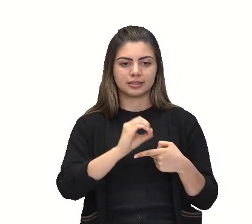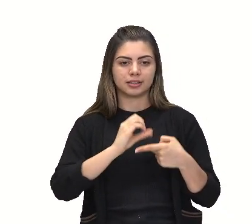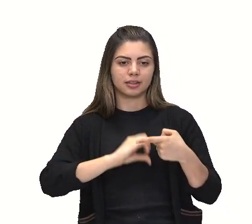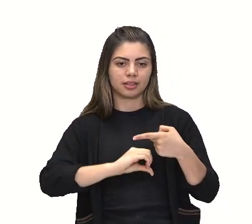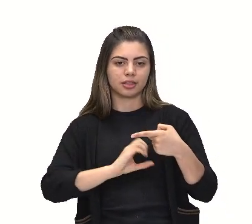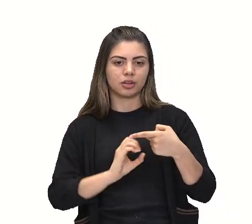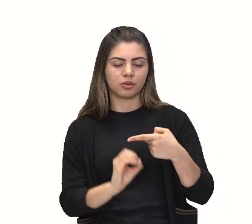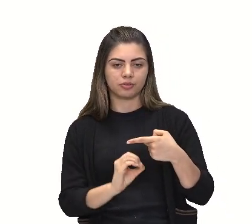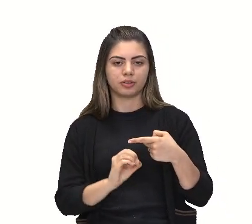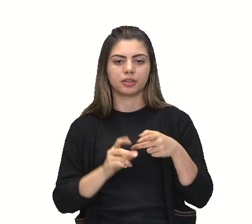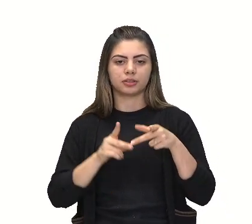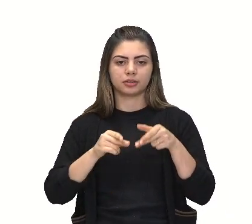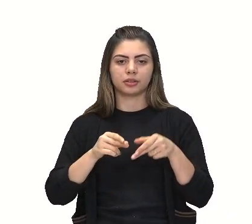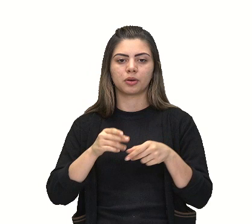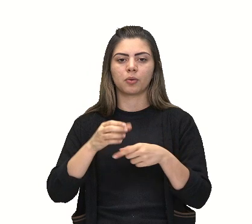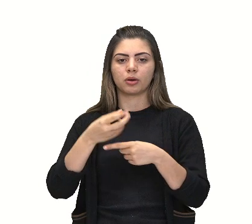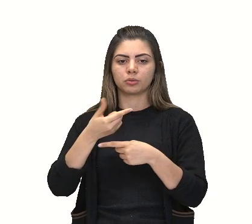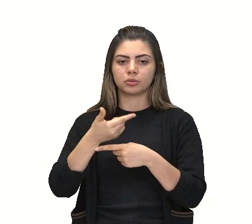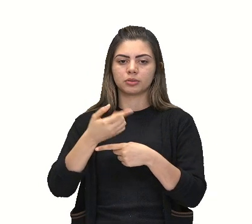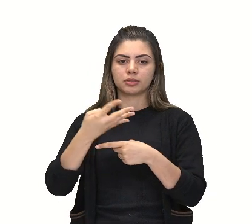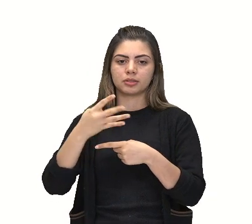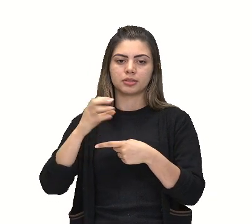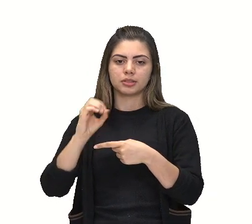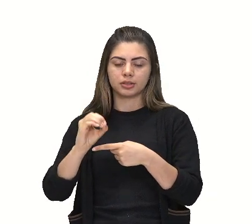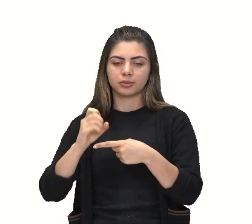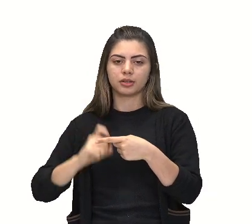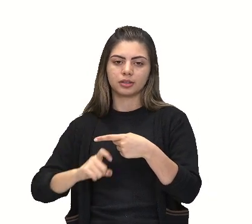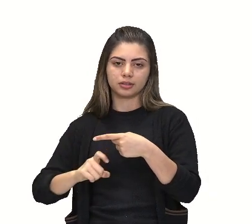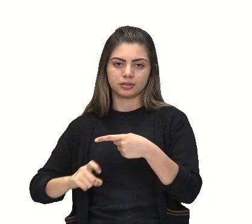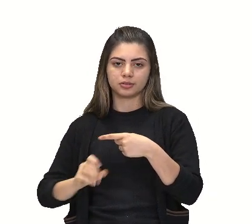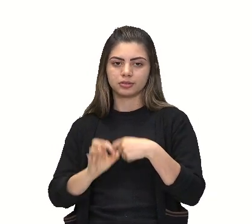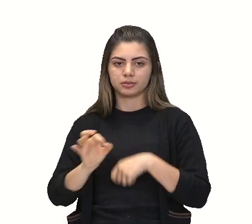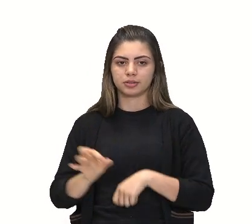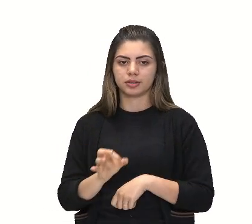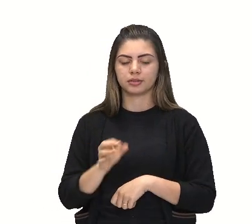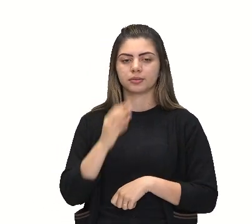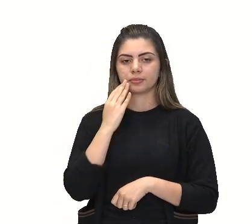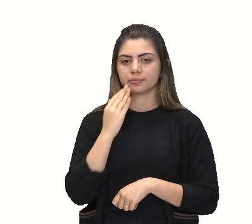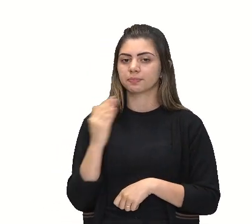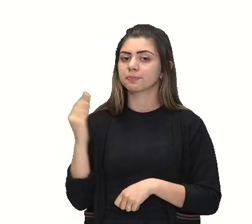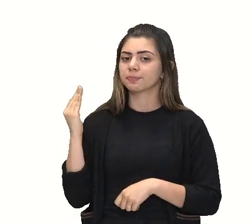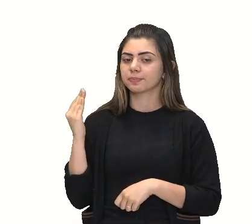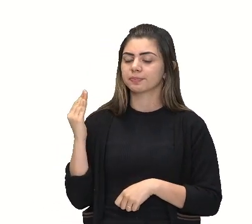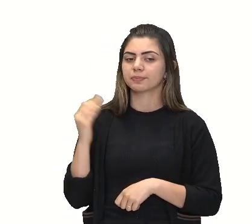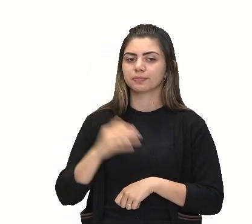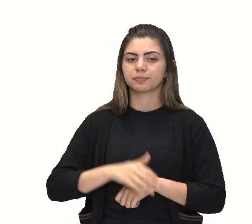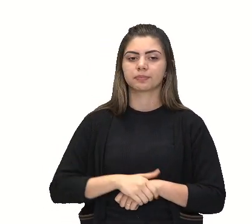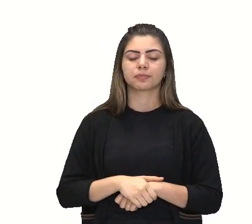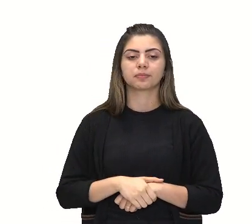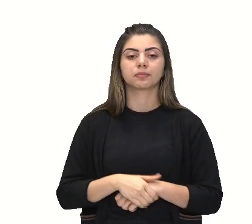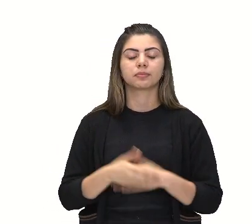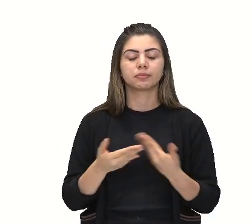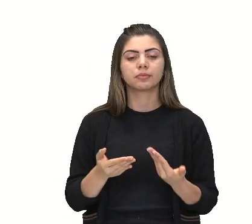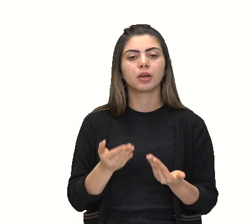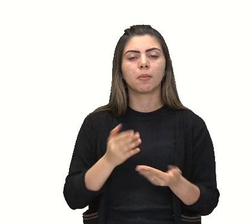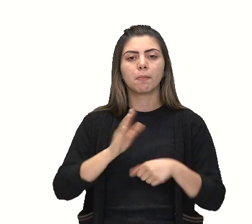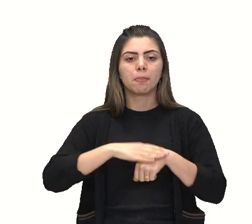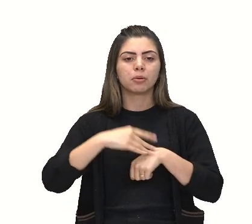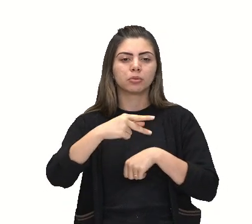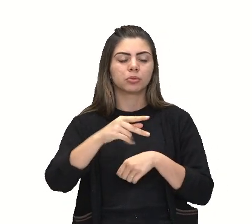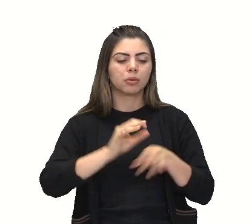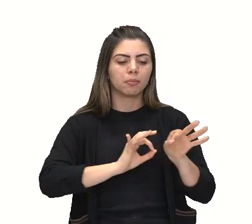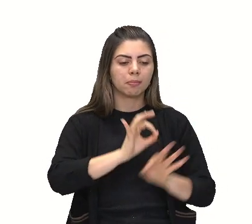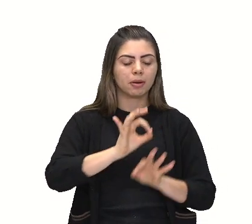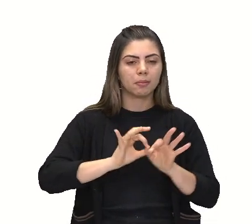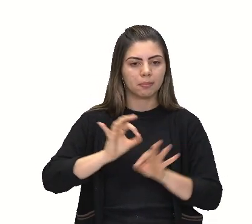como 240 está para X, ó. Então, quando você escreve em forma